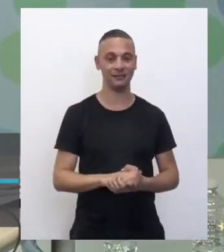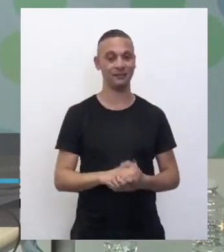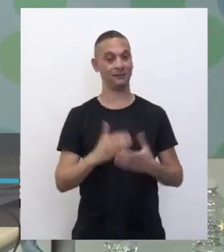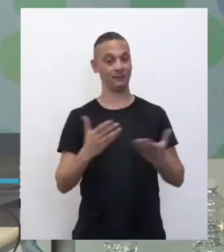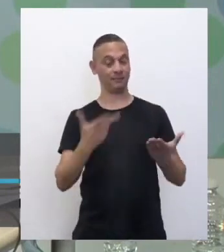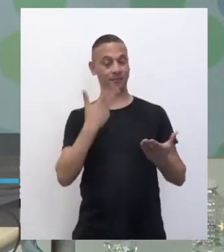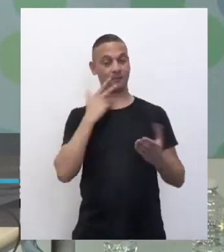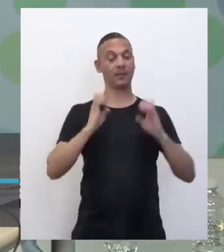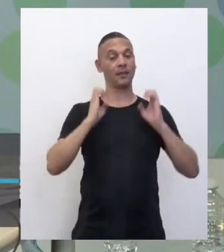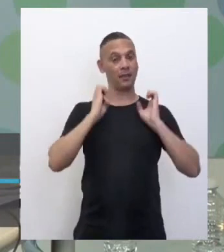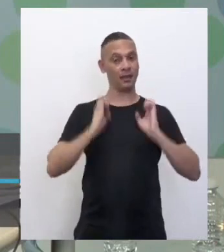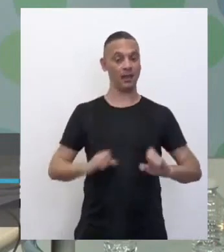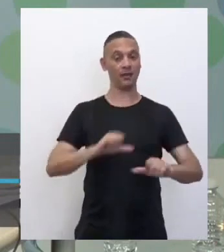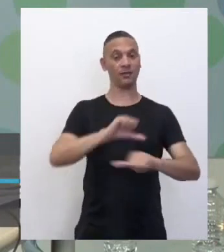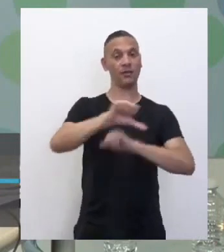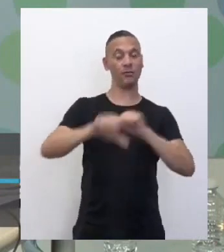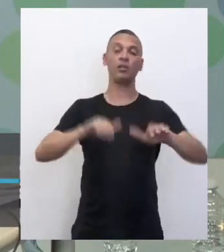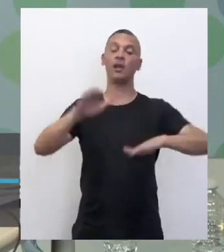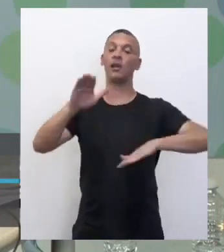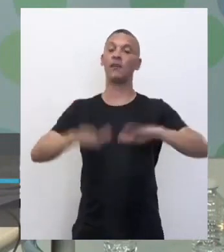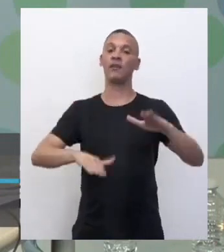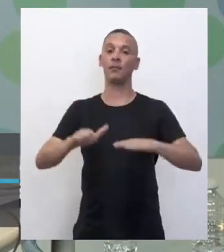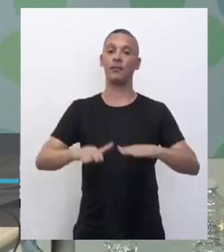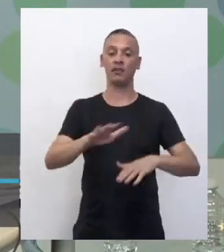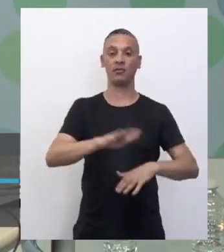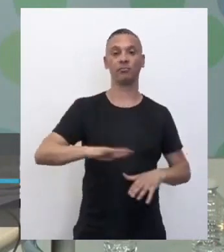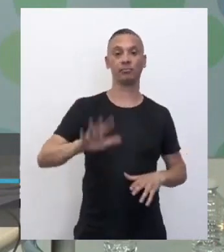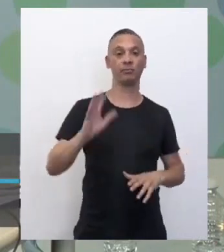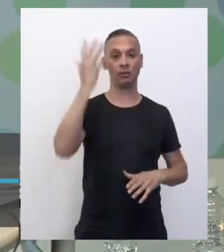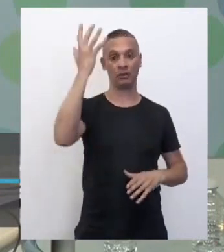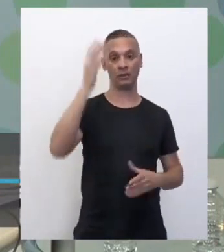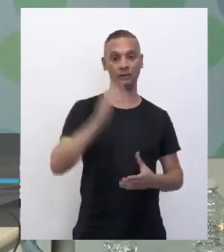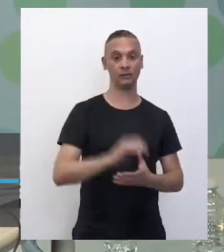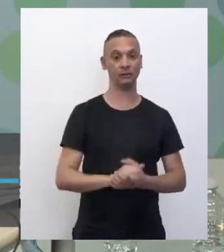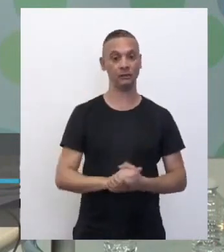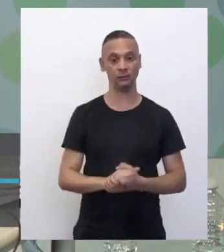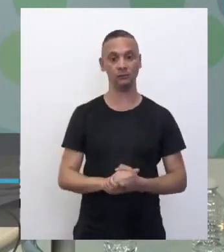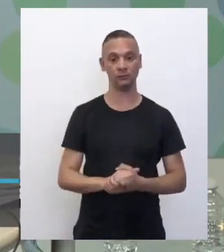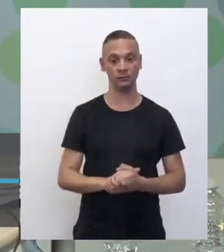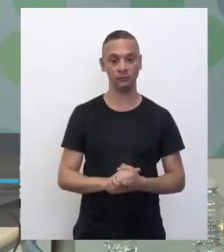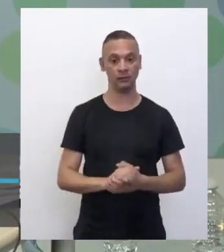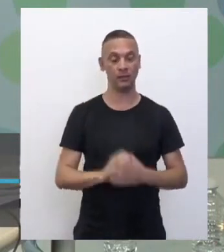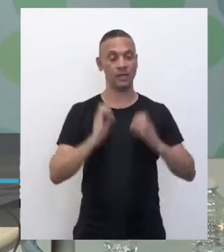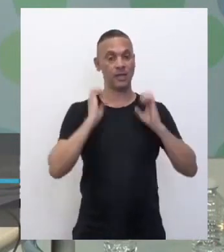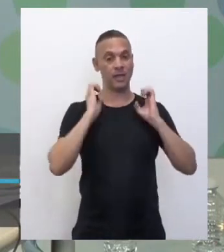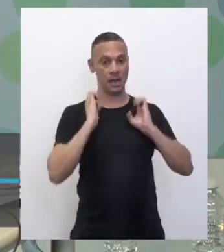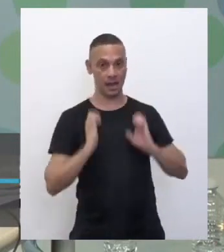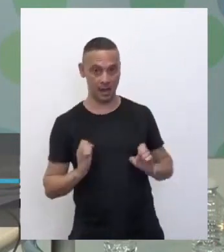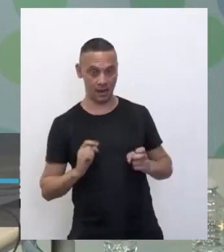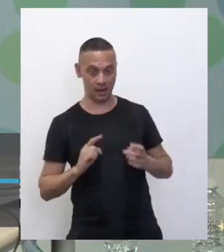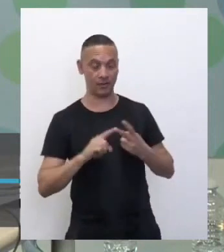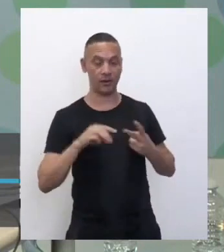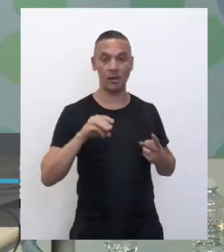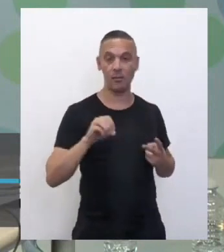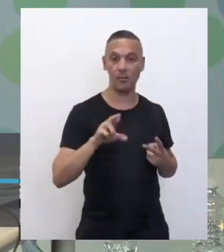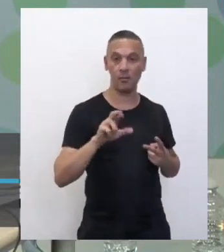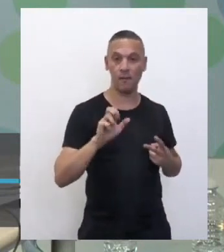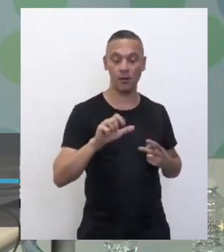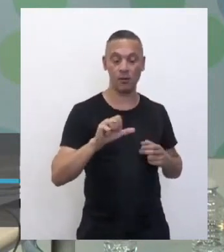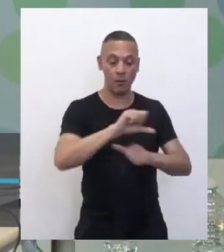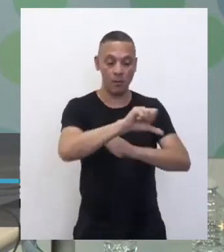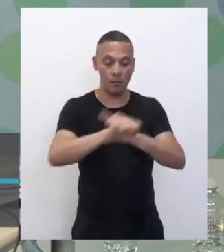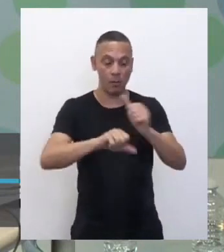A ética muda sim, dependendo do momento. A ética e a moral mudam na sociedade, um